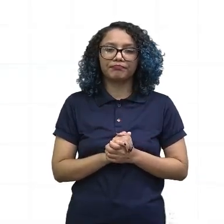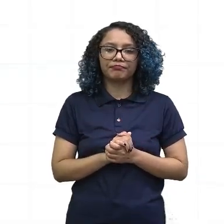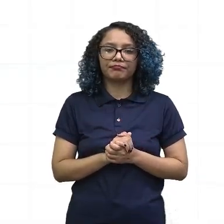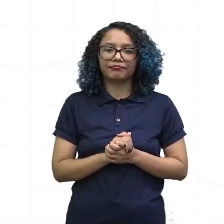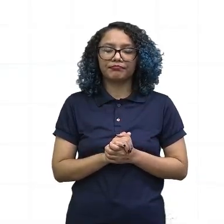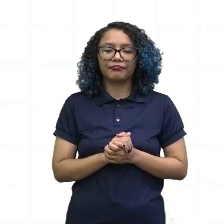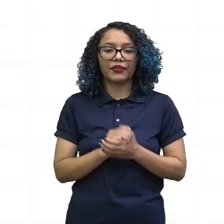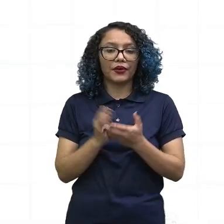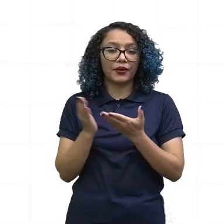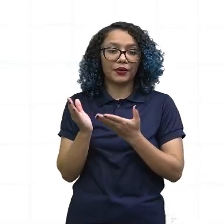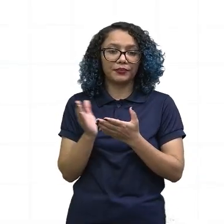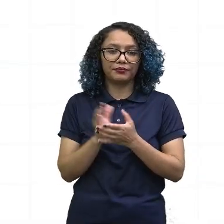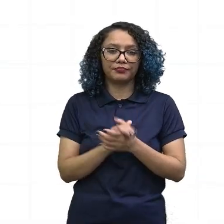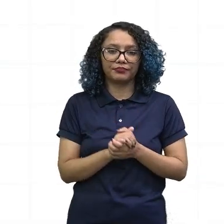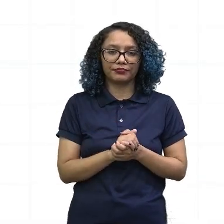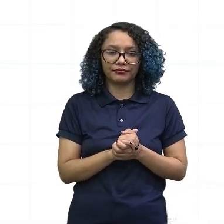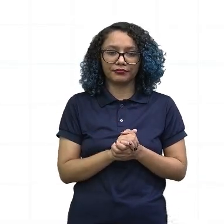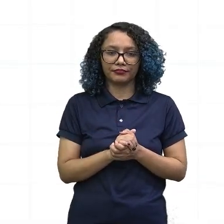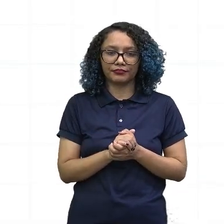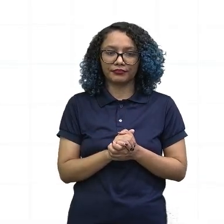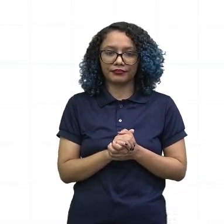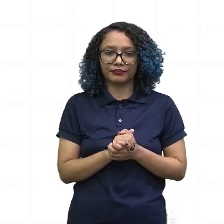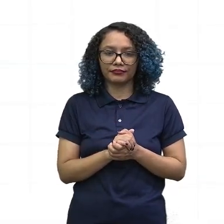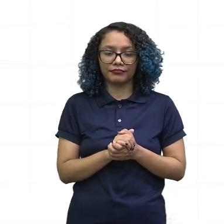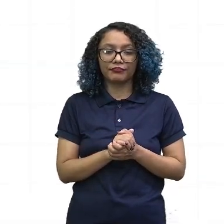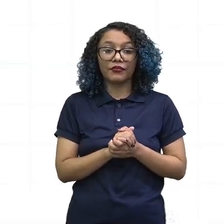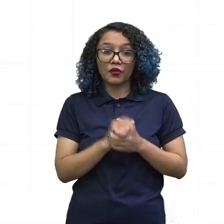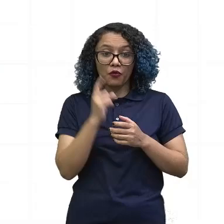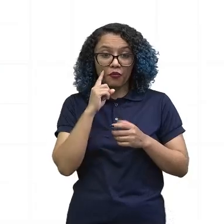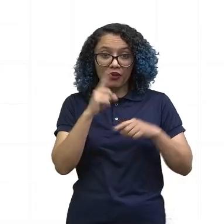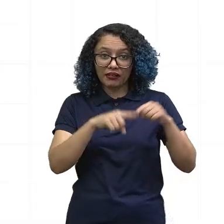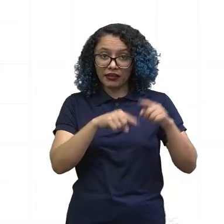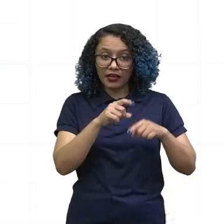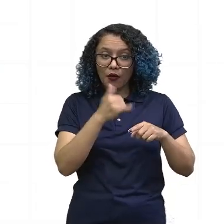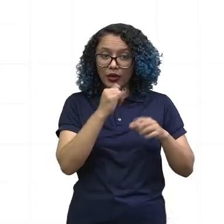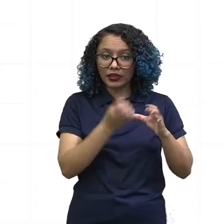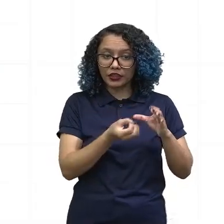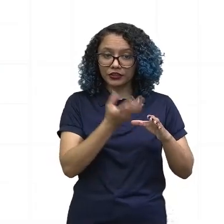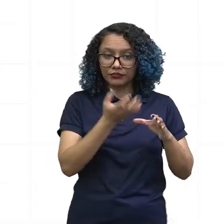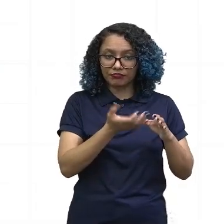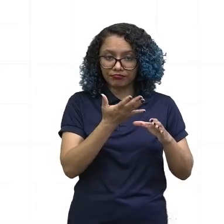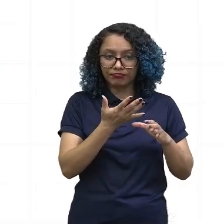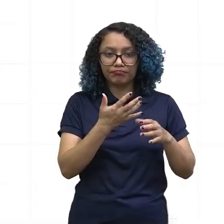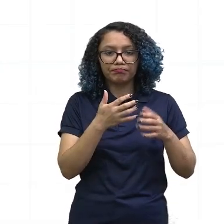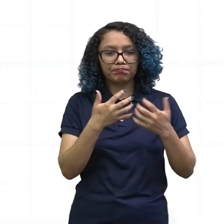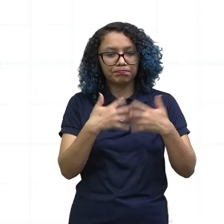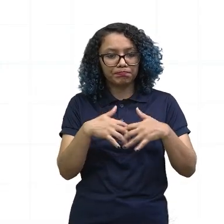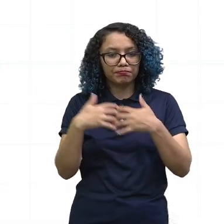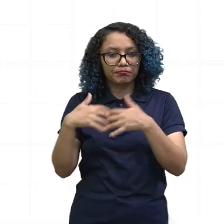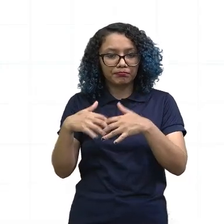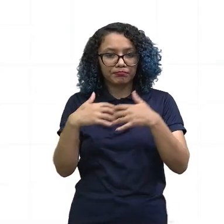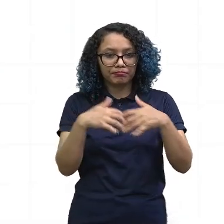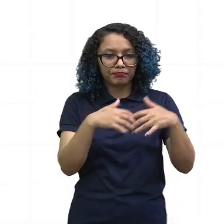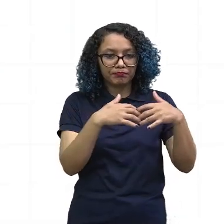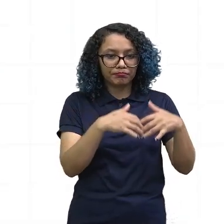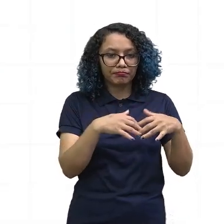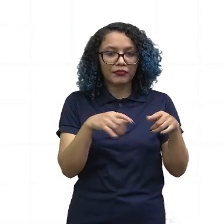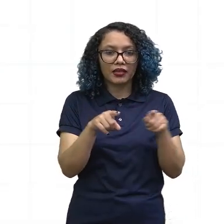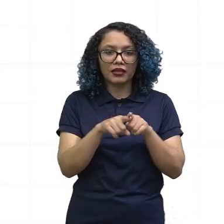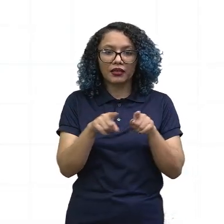tem sempre, ó. Percebam aí que eu tenho gerador, temos o gerador funcionando e tem o